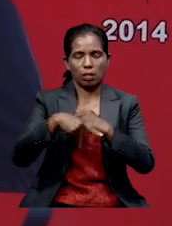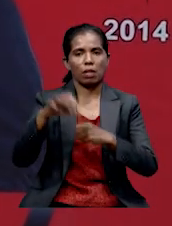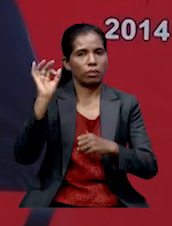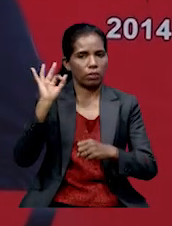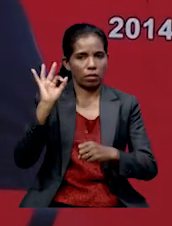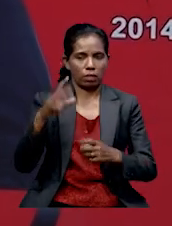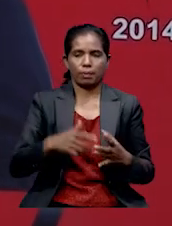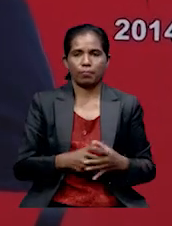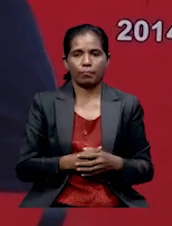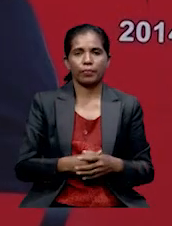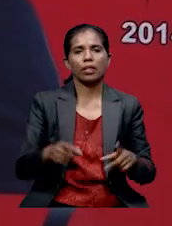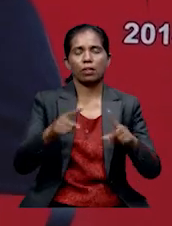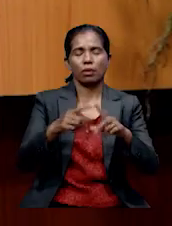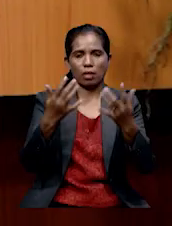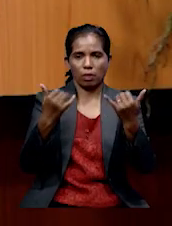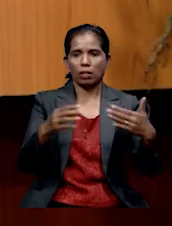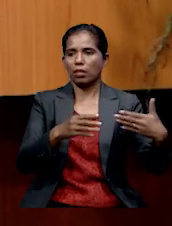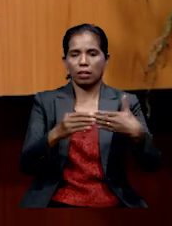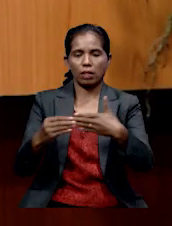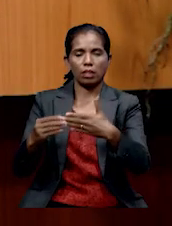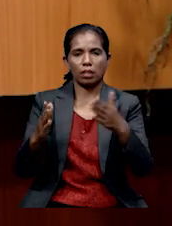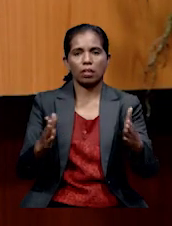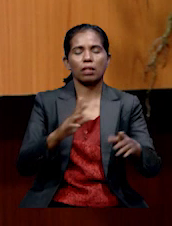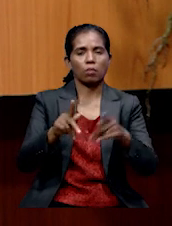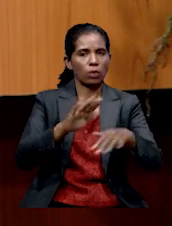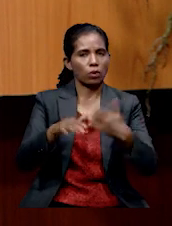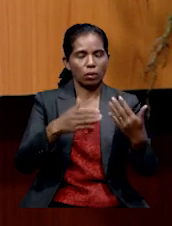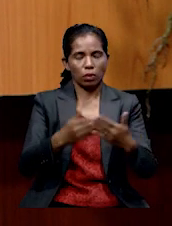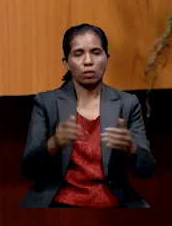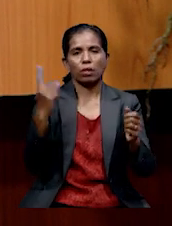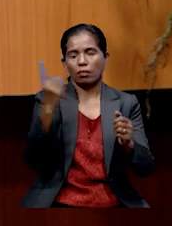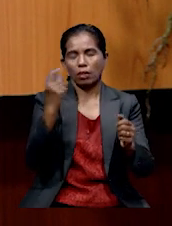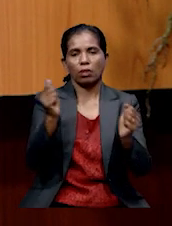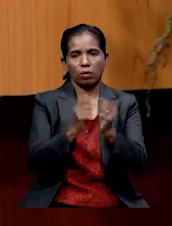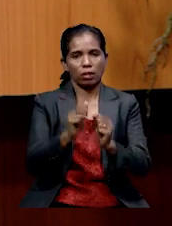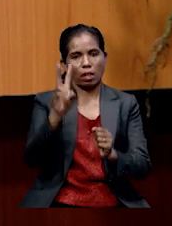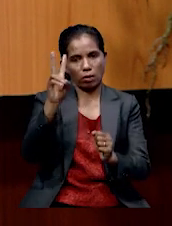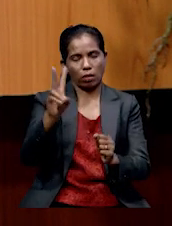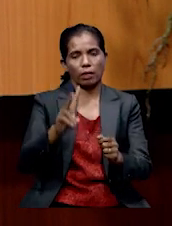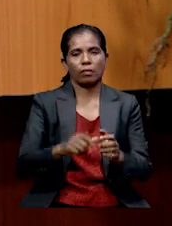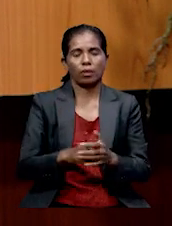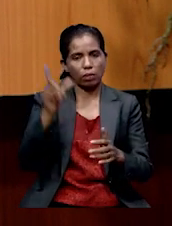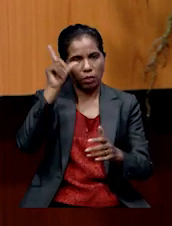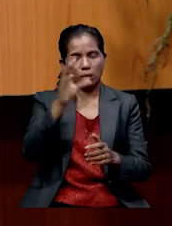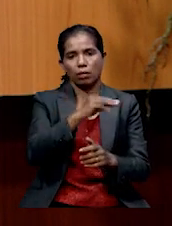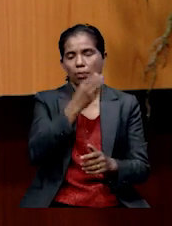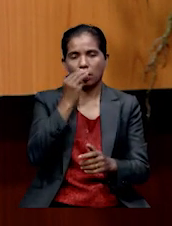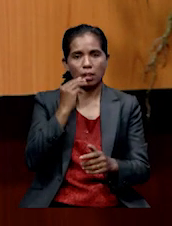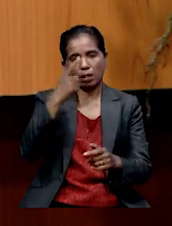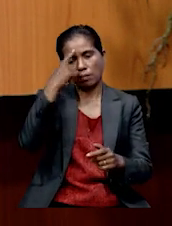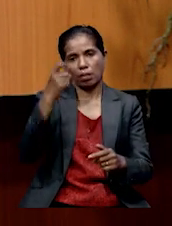oi lorong liderança emo hutu hare kata mantena fatihona sirnairu. Tá ainda nem